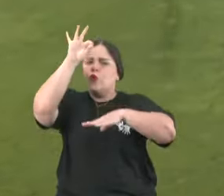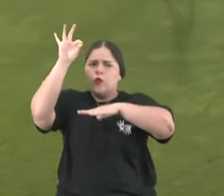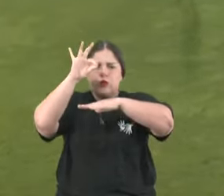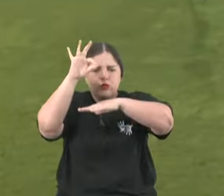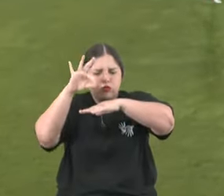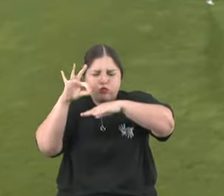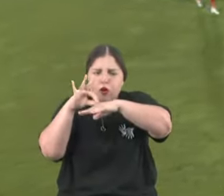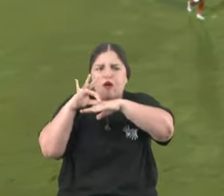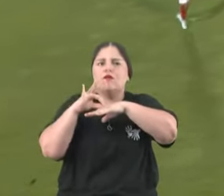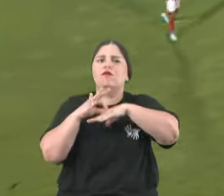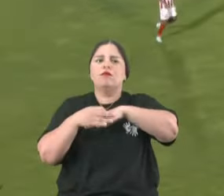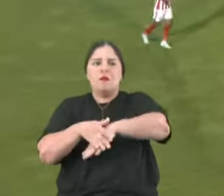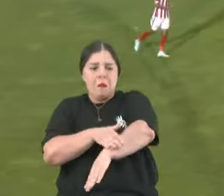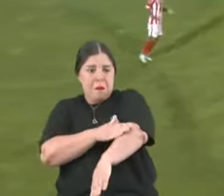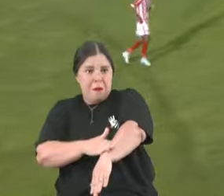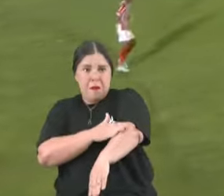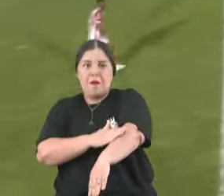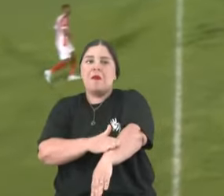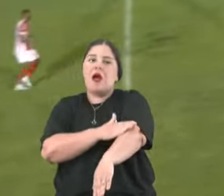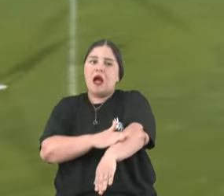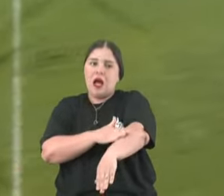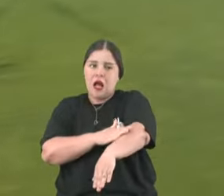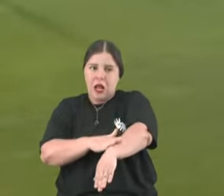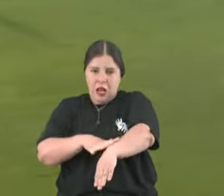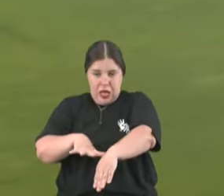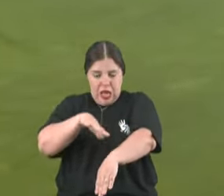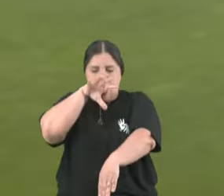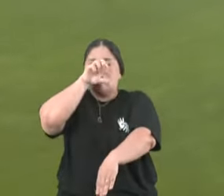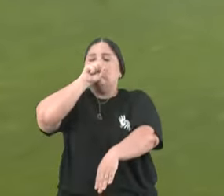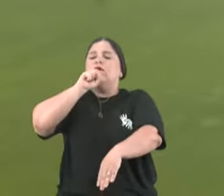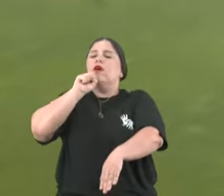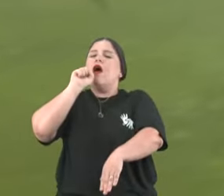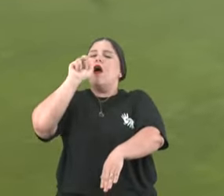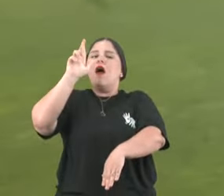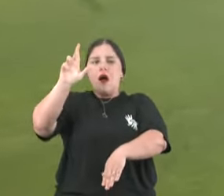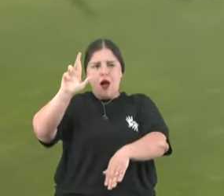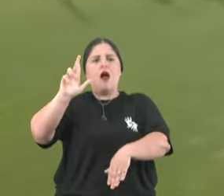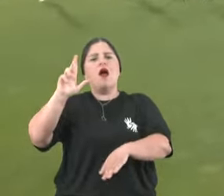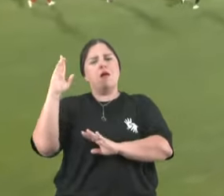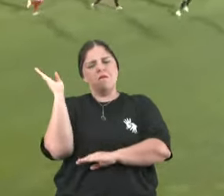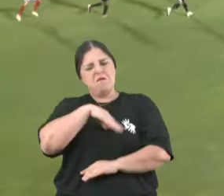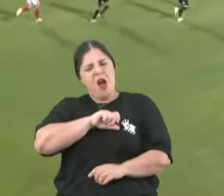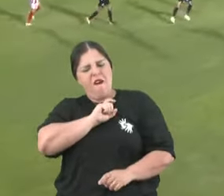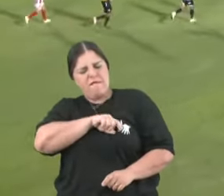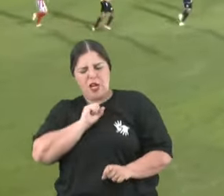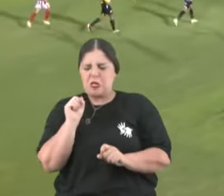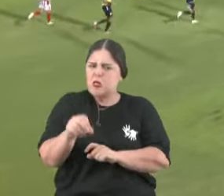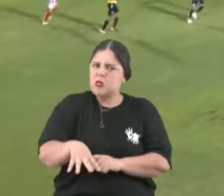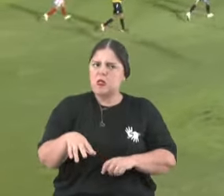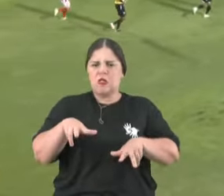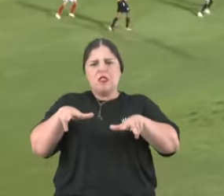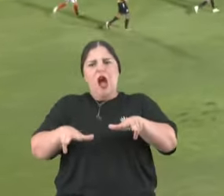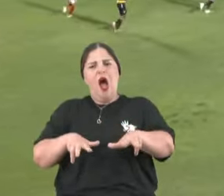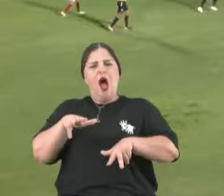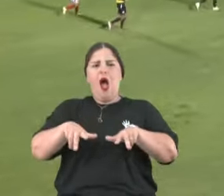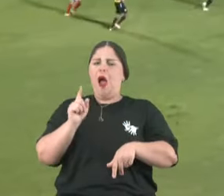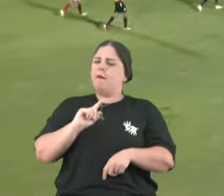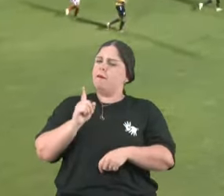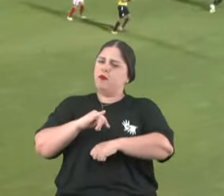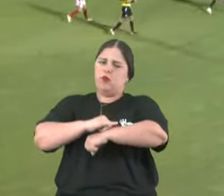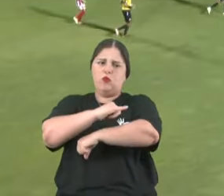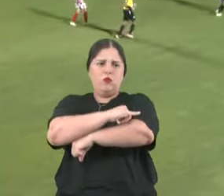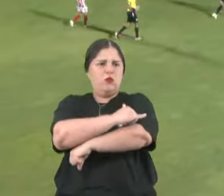ali, exatamente, que o povo faz isso, acha que o sapo faz mal. Não, pai, deixa o sapo lá quietinho. O sapo come